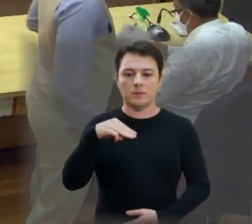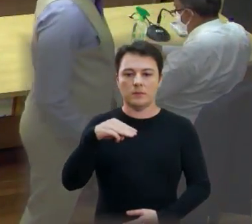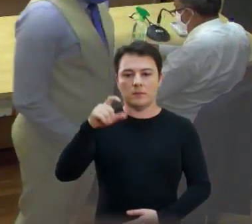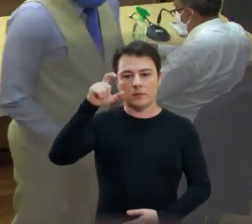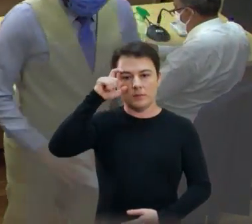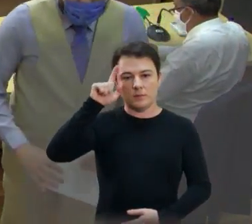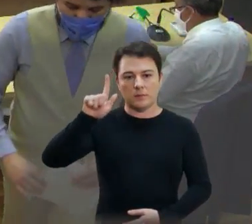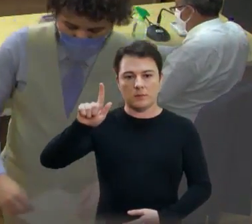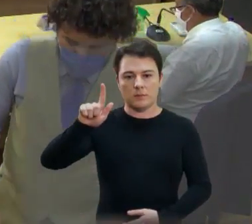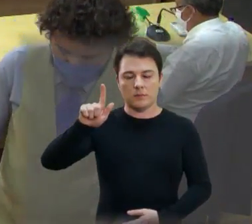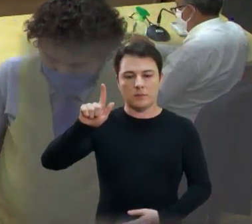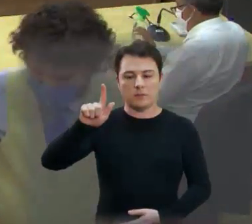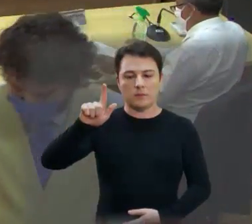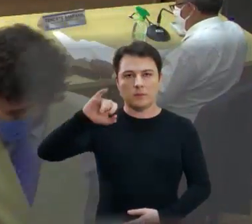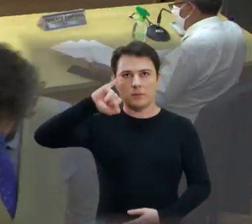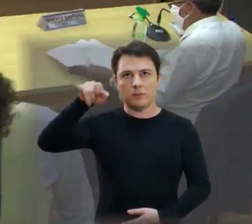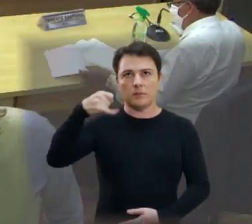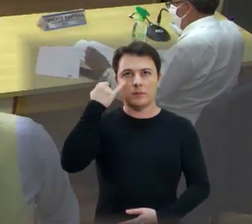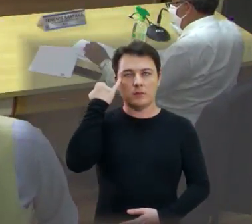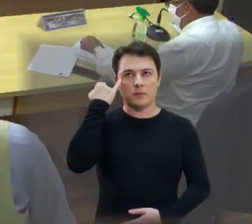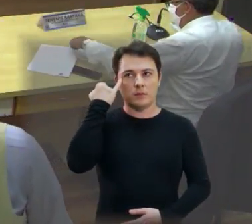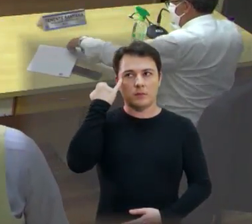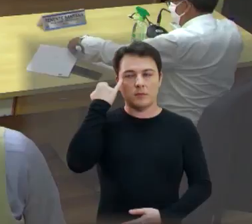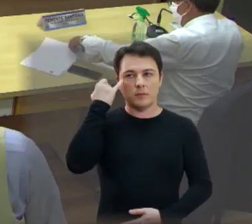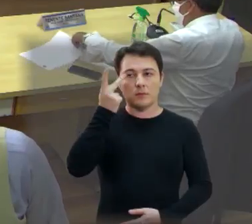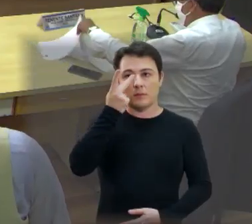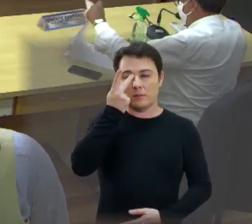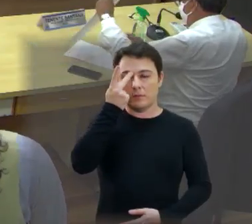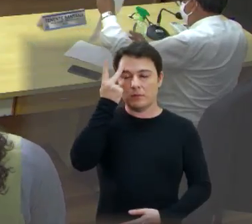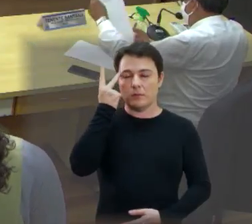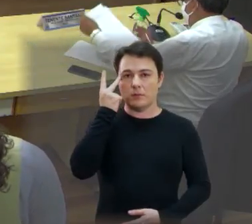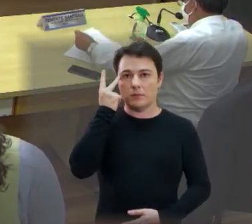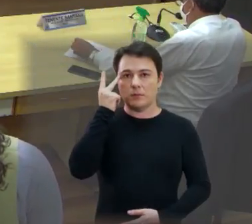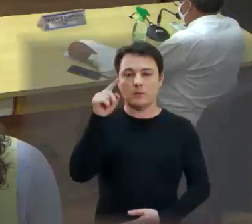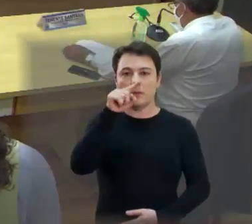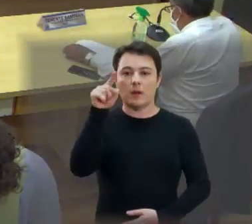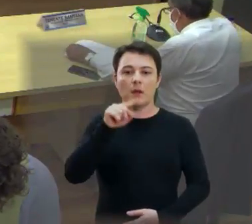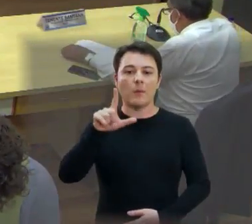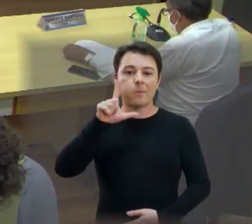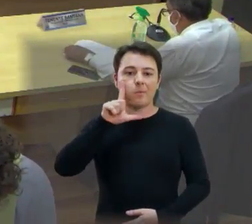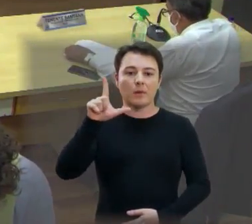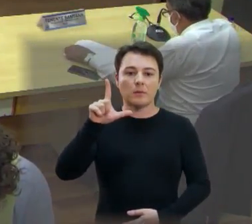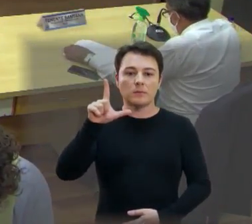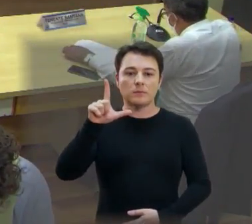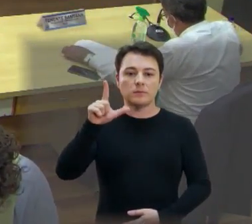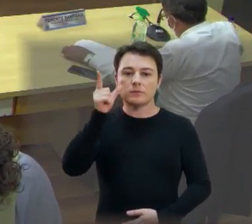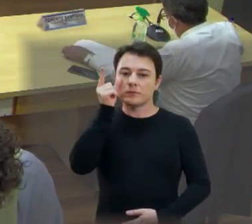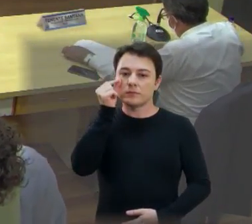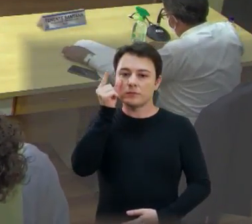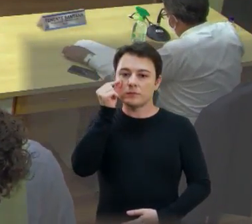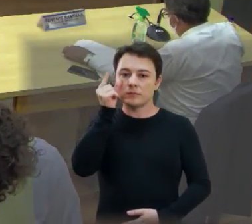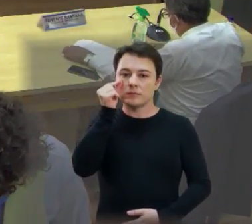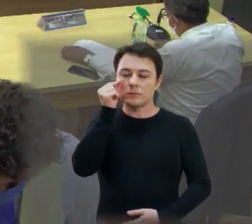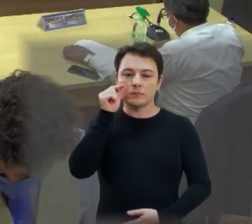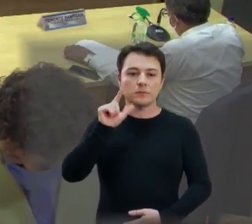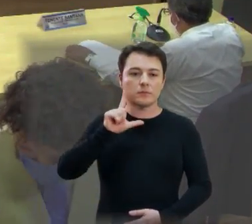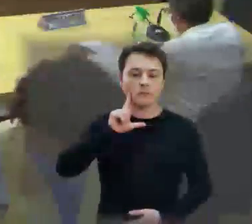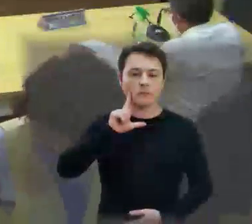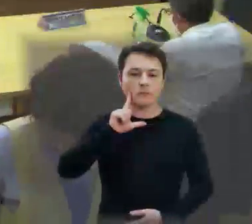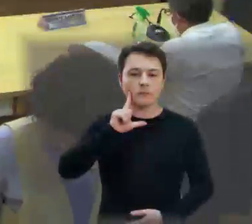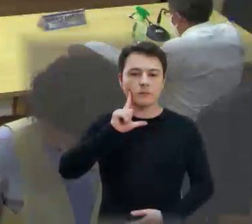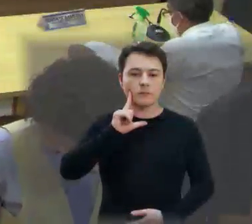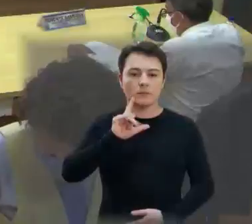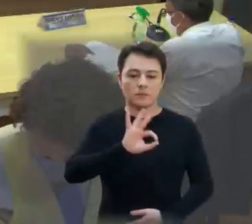Gerson da Farmácia. Presente. Jefferson Yachuda. Presente. José Carlos Porçan. Presente. Zé Luiz Zé Macaco. Presente. Juliana Damos. Presente. Lucas Greco.